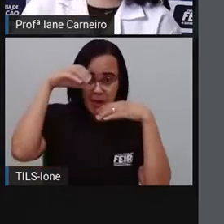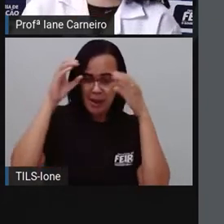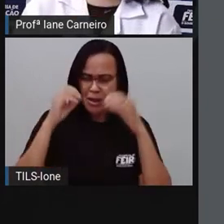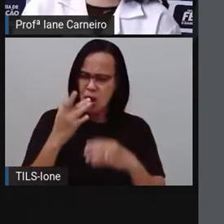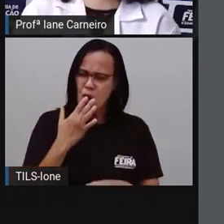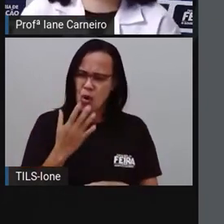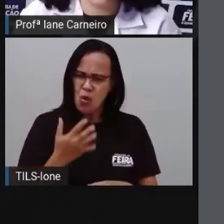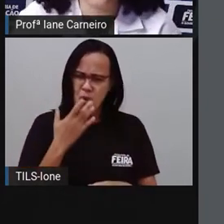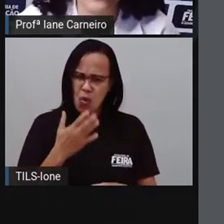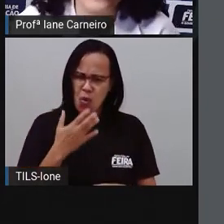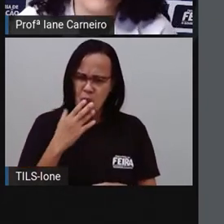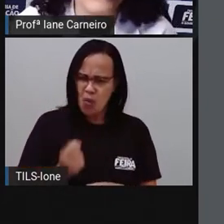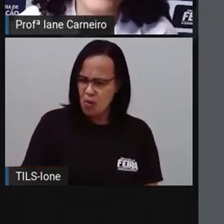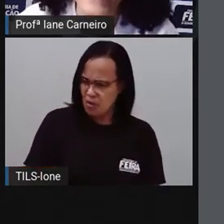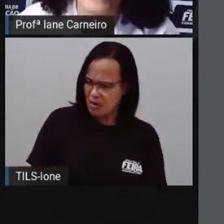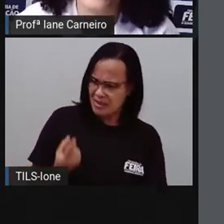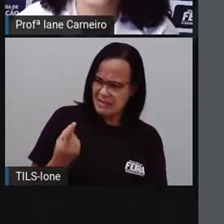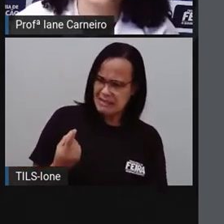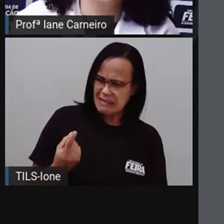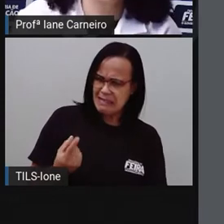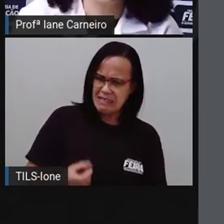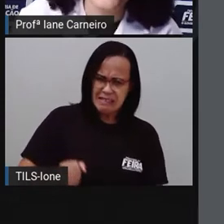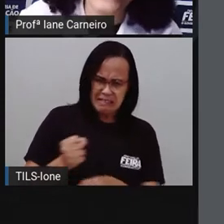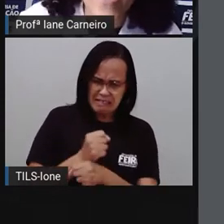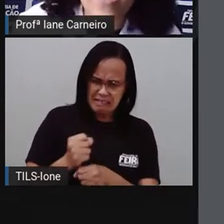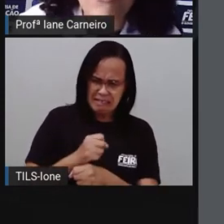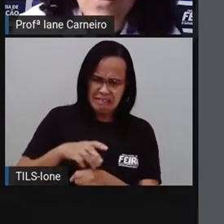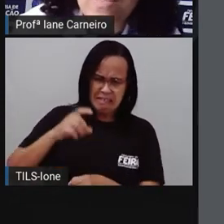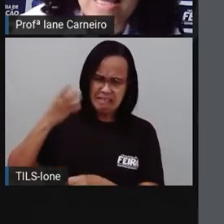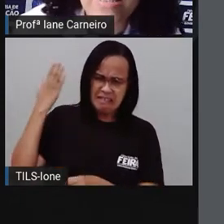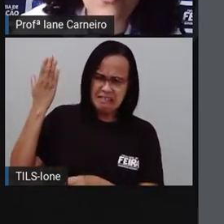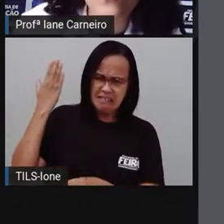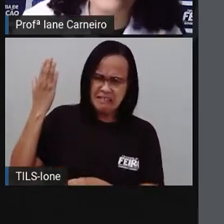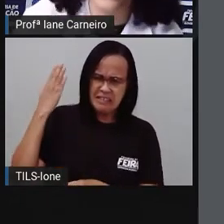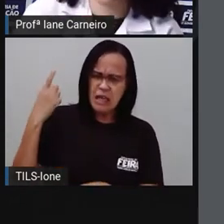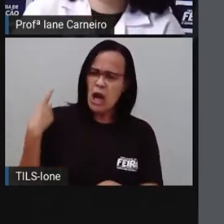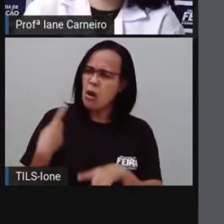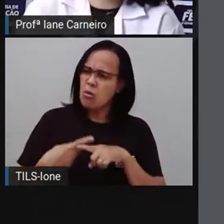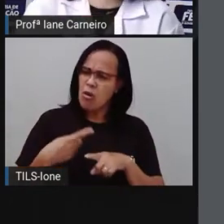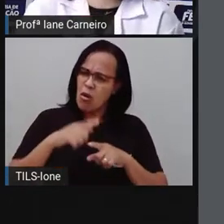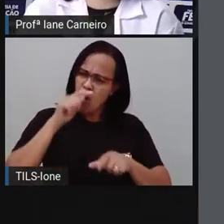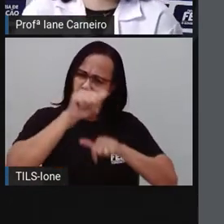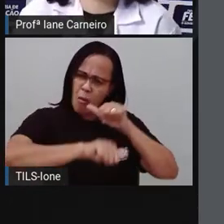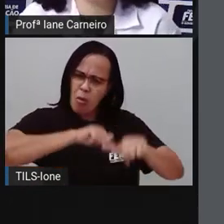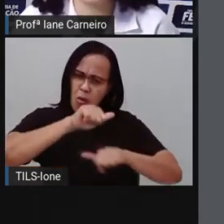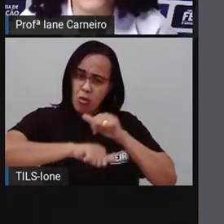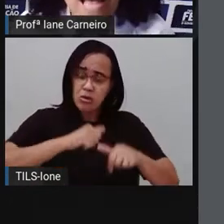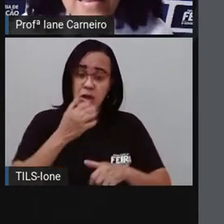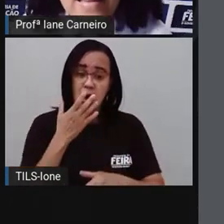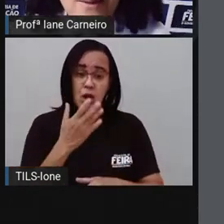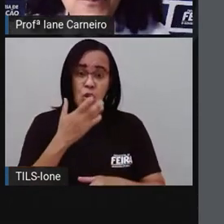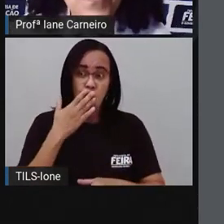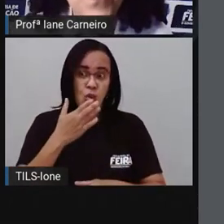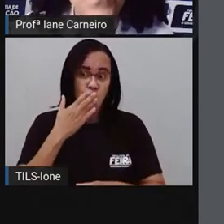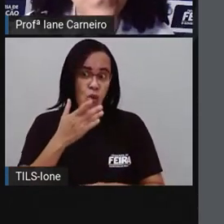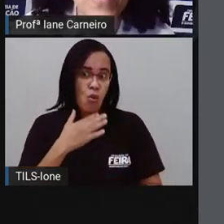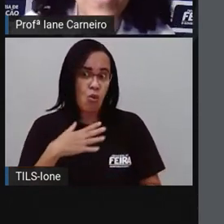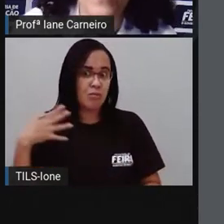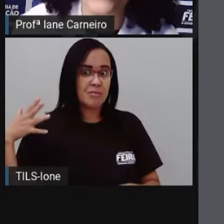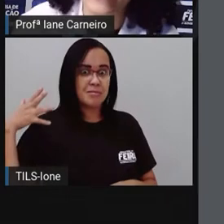antiga, tão desbotada! Por que é que você não usa uma cor mais avançada?